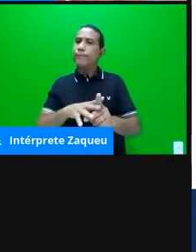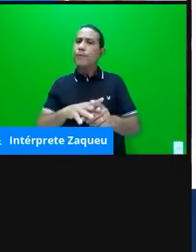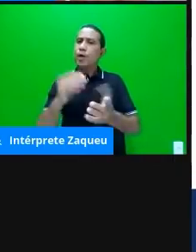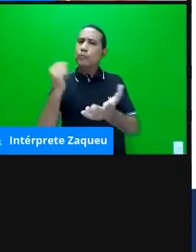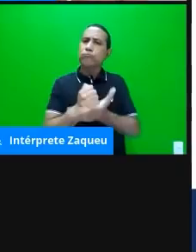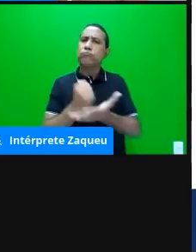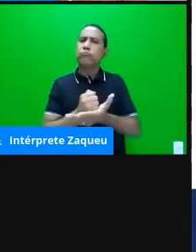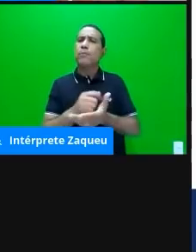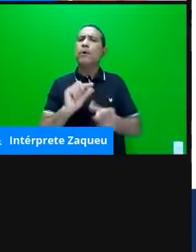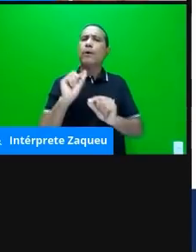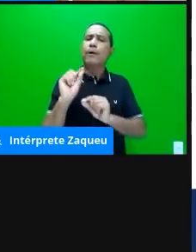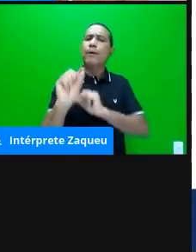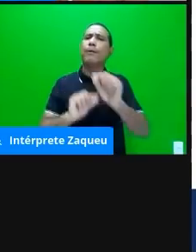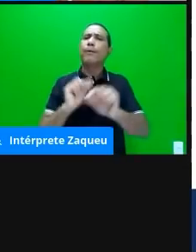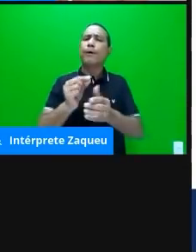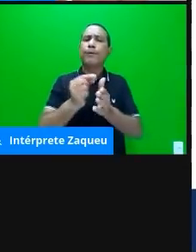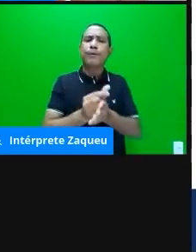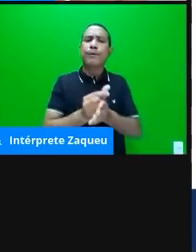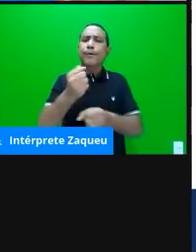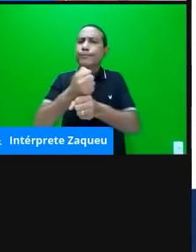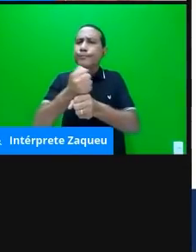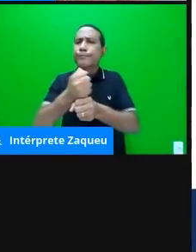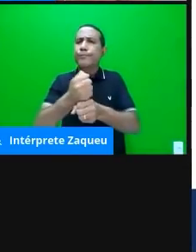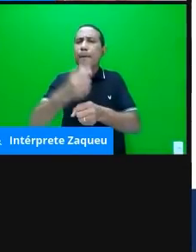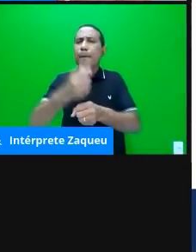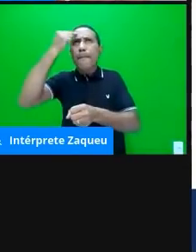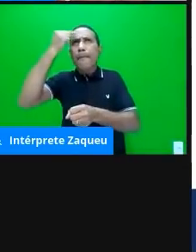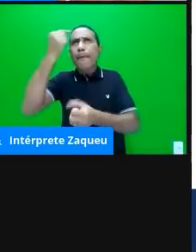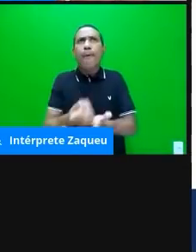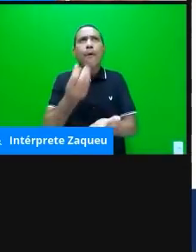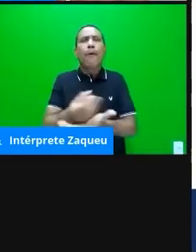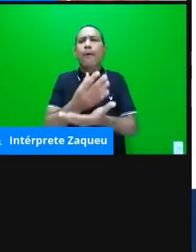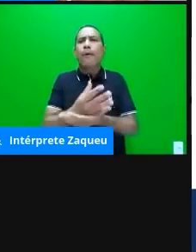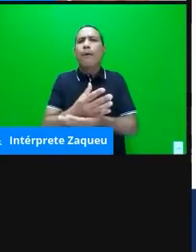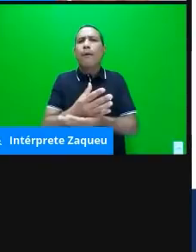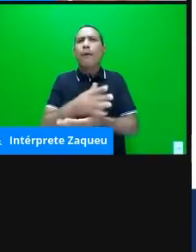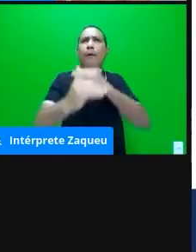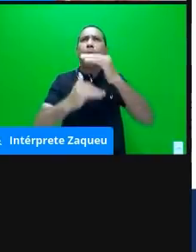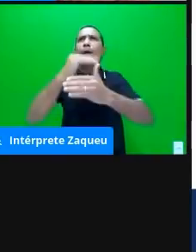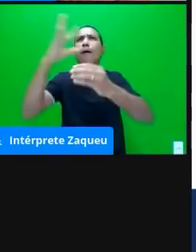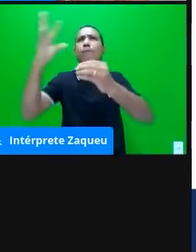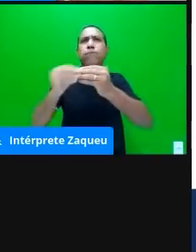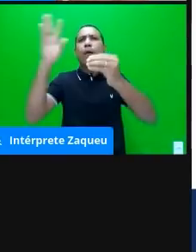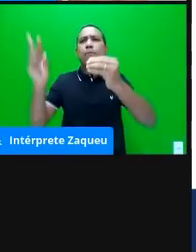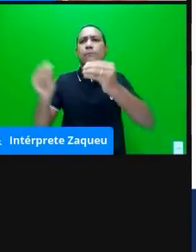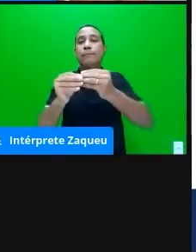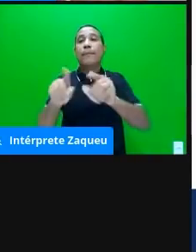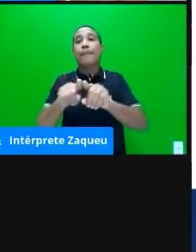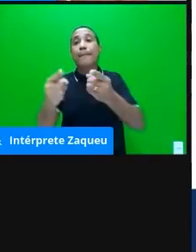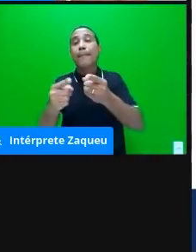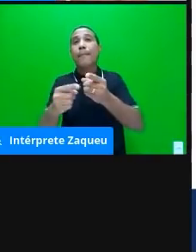que a alfabetização era um processo acumulativo. Porém, esses pesquisadores